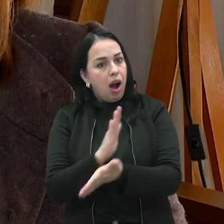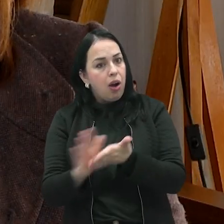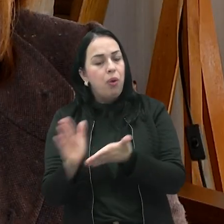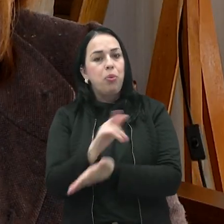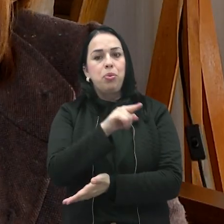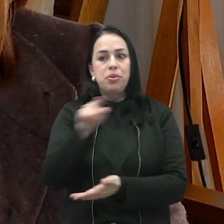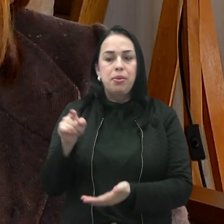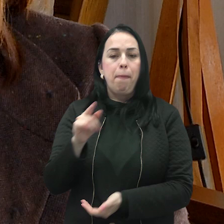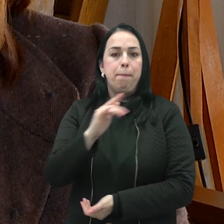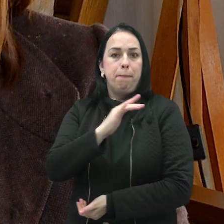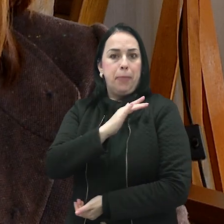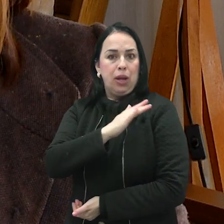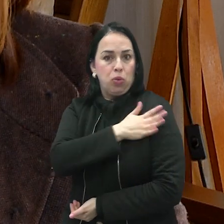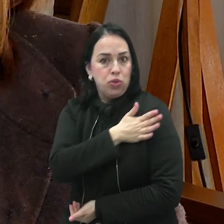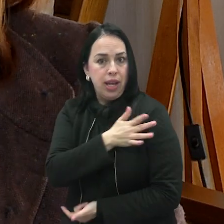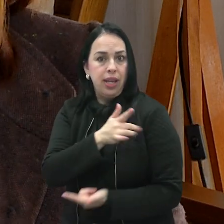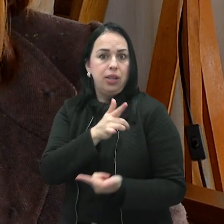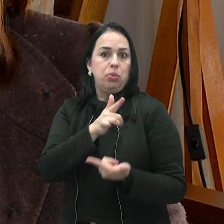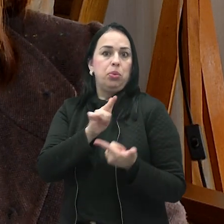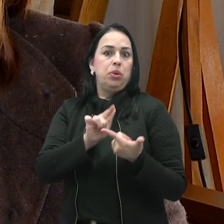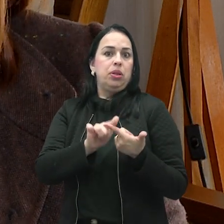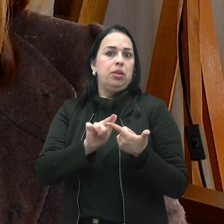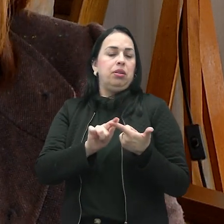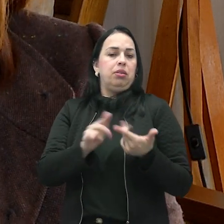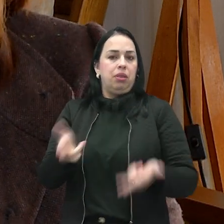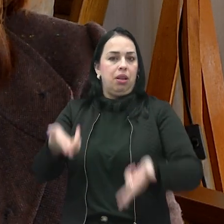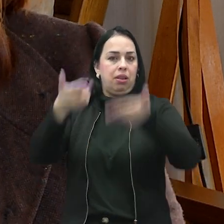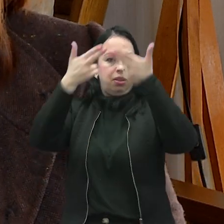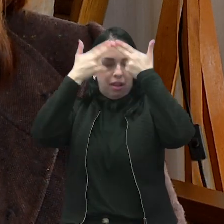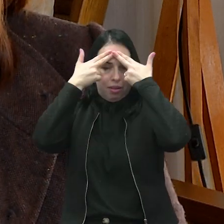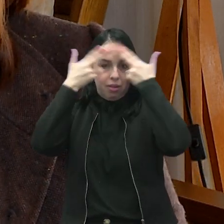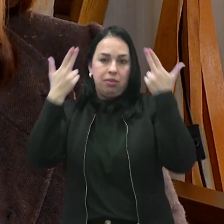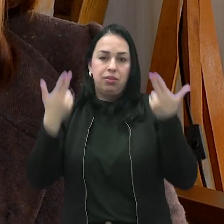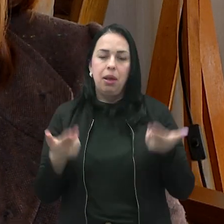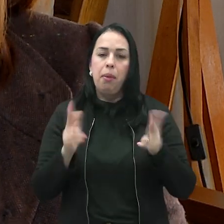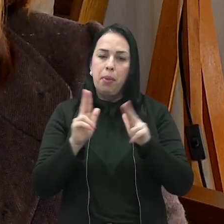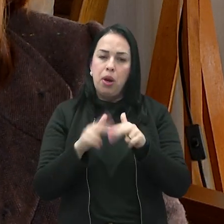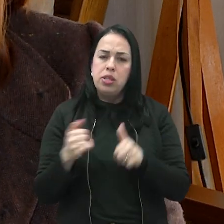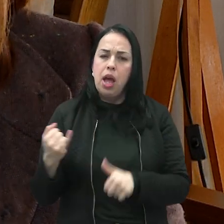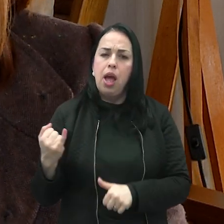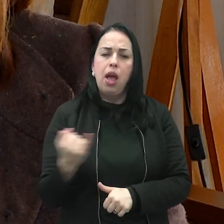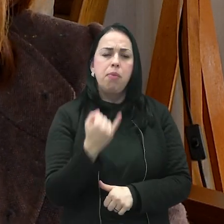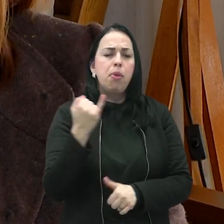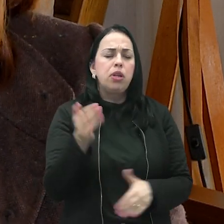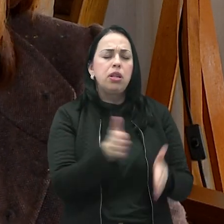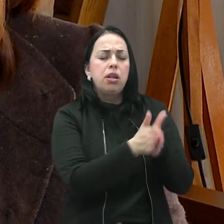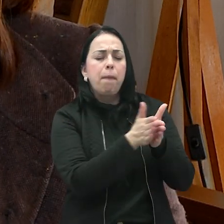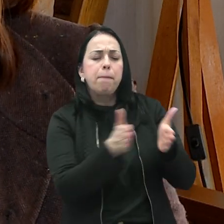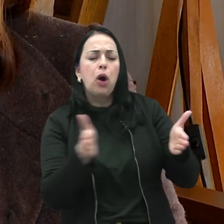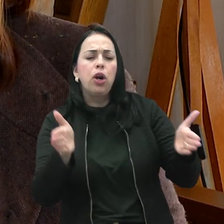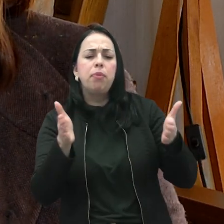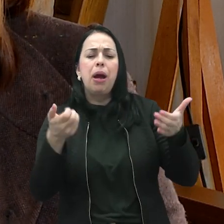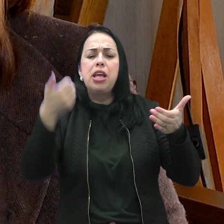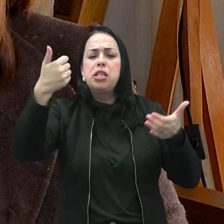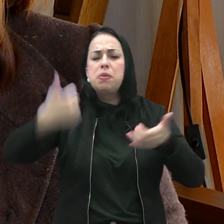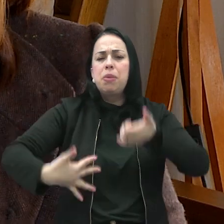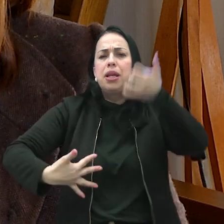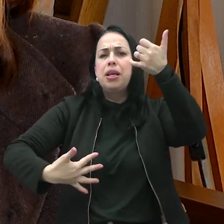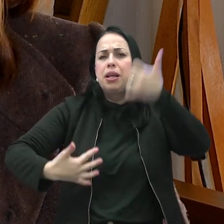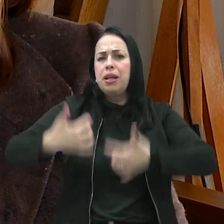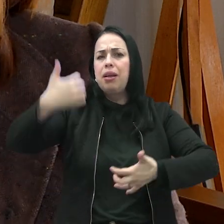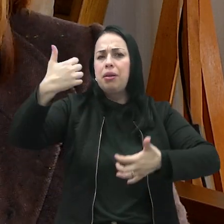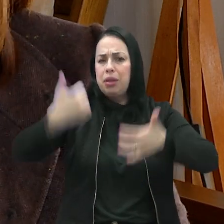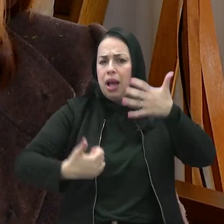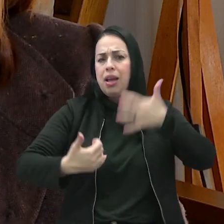ainda existe tabus, preconceitos, né, referente à dependência química enquanto patologia. Então é muito importante termos um